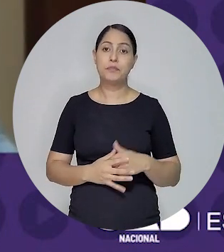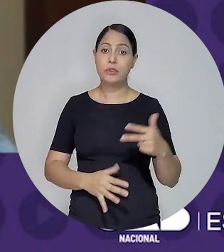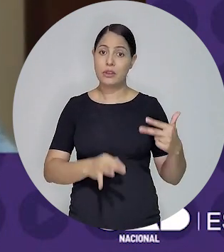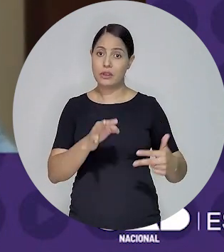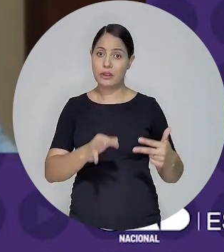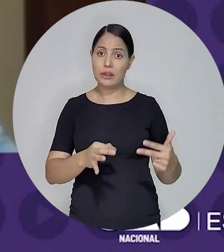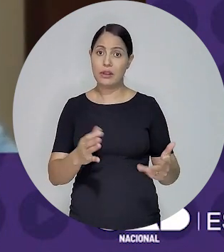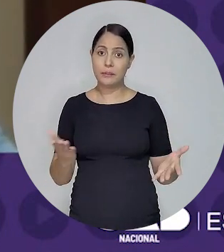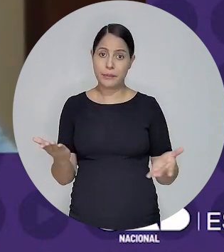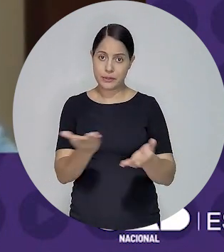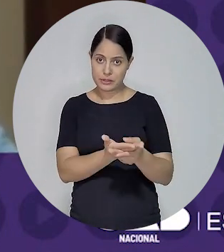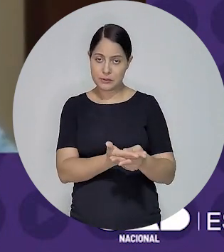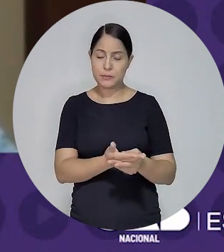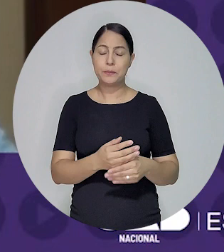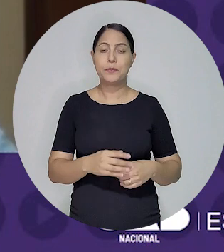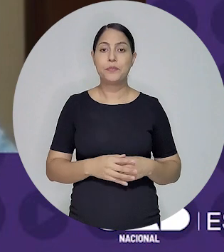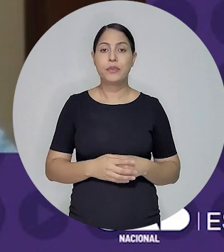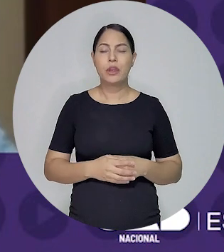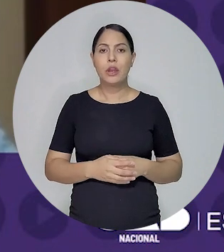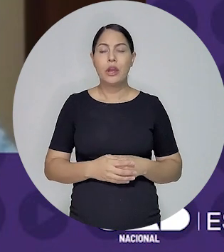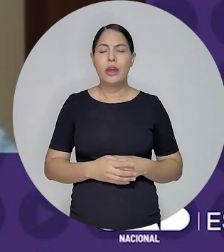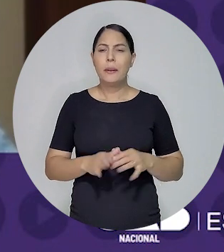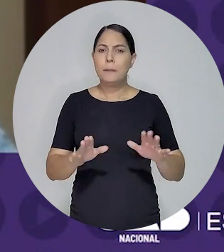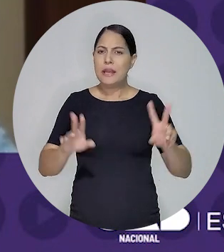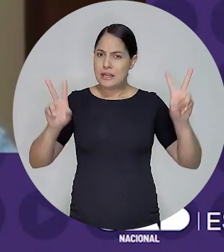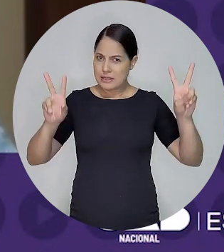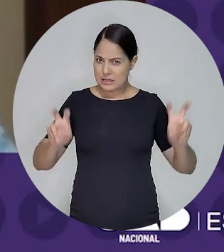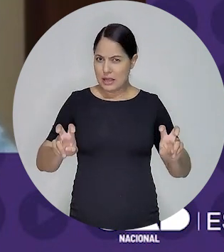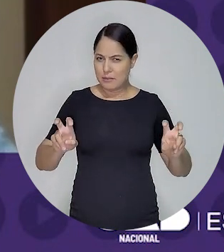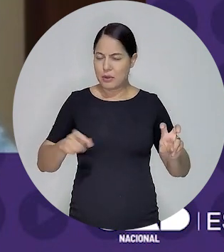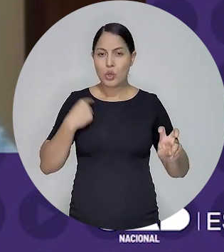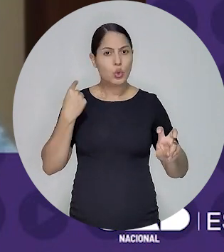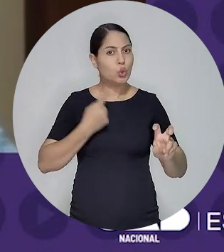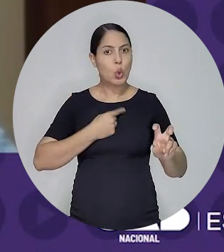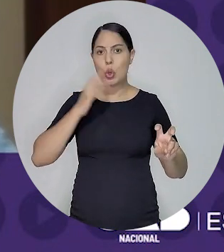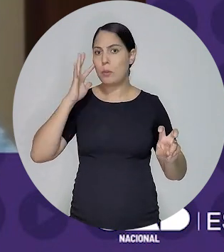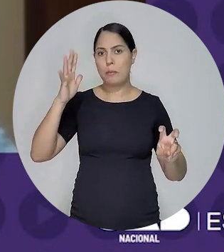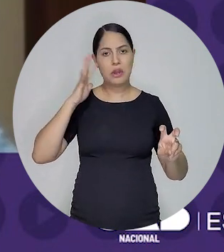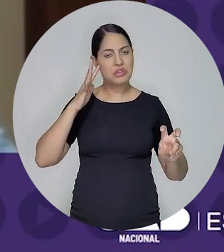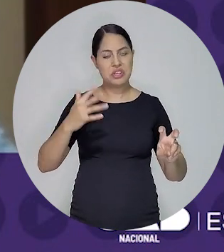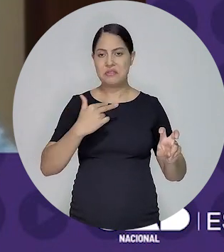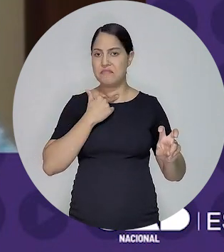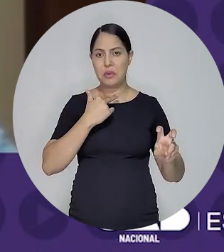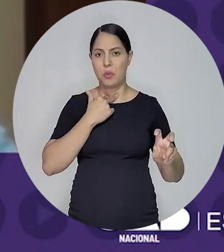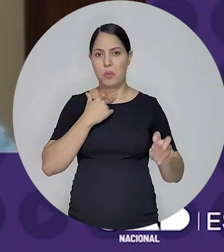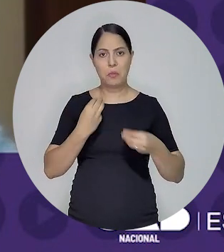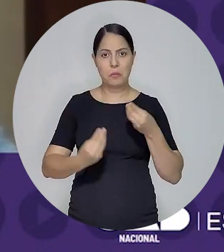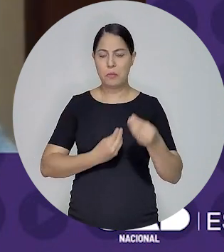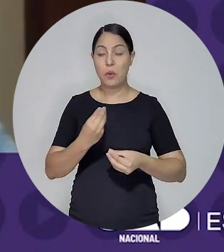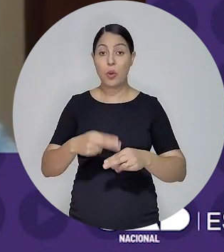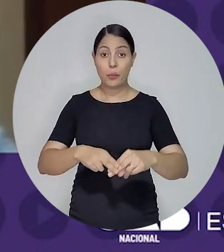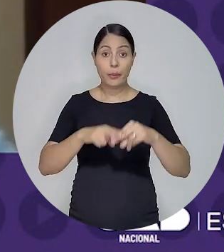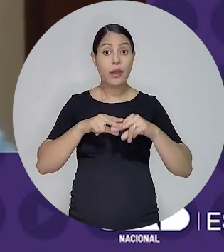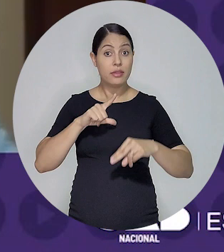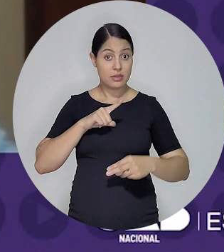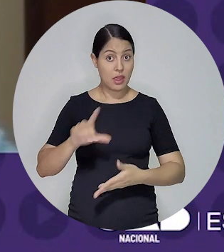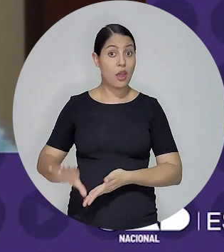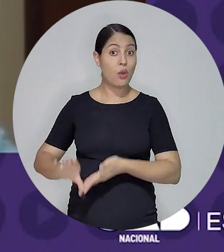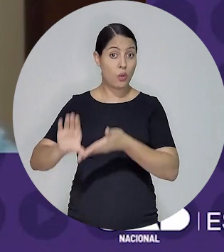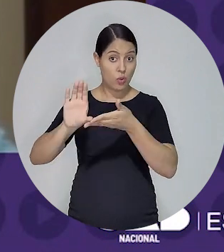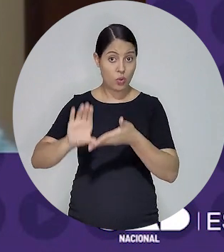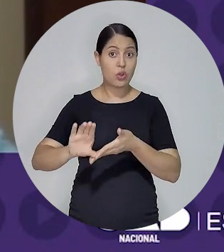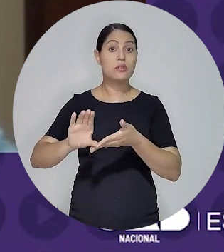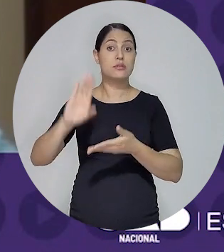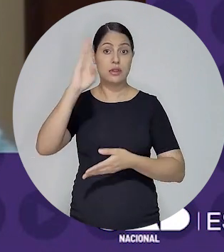Quando nós tratamos desse ponto, não tem como nós pensarmos no gargalo, como denomina